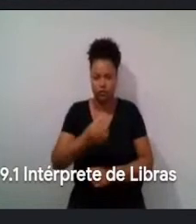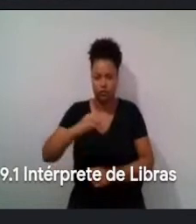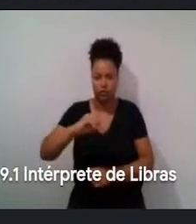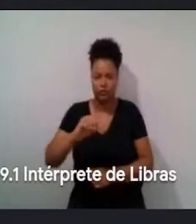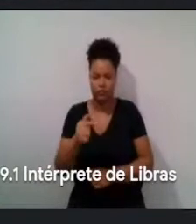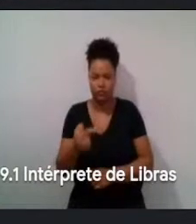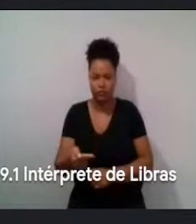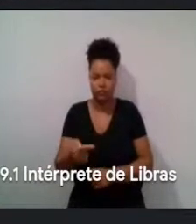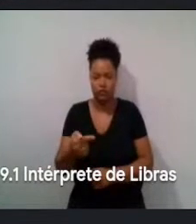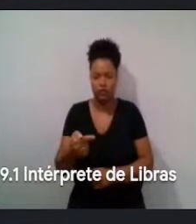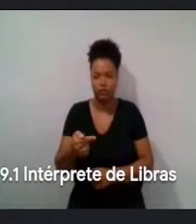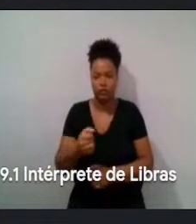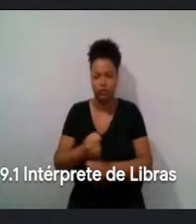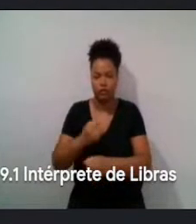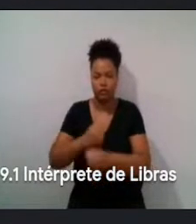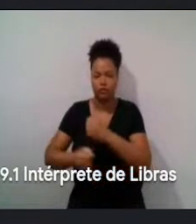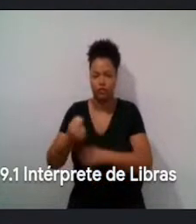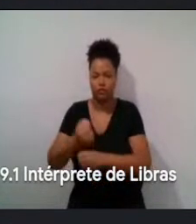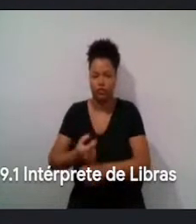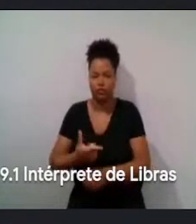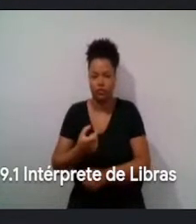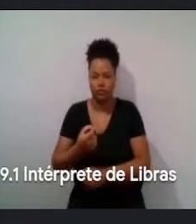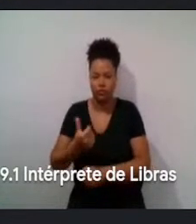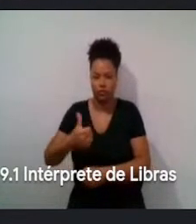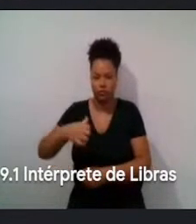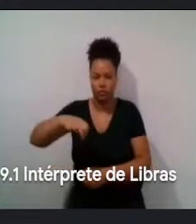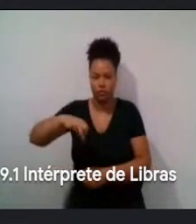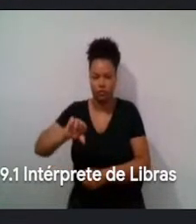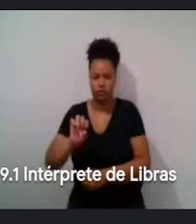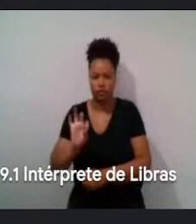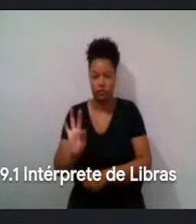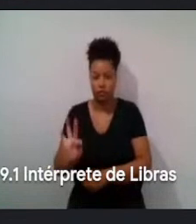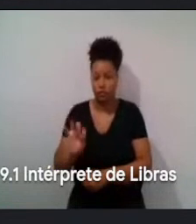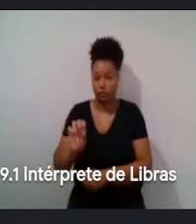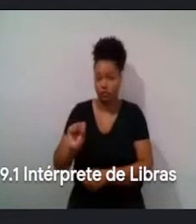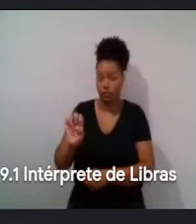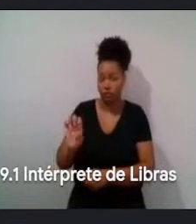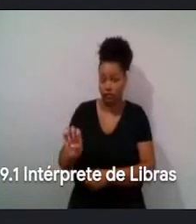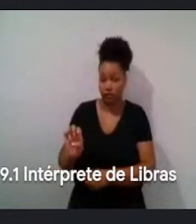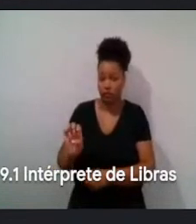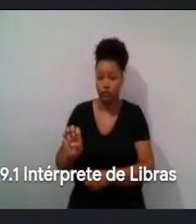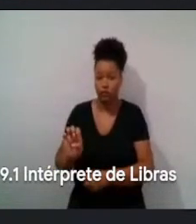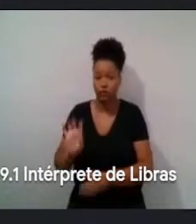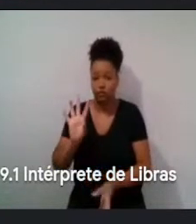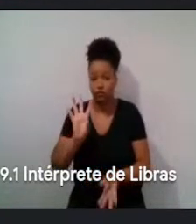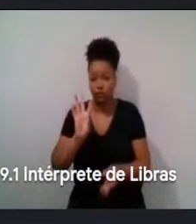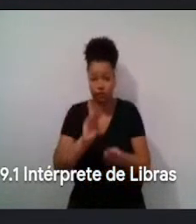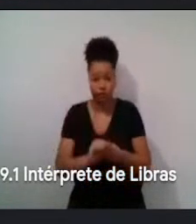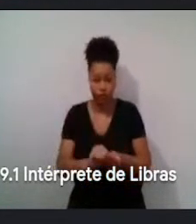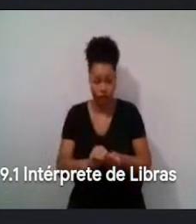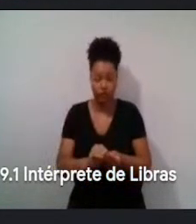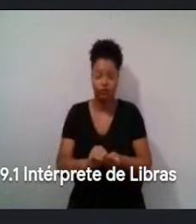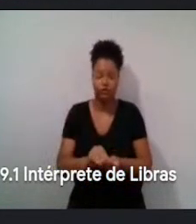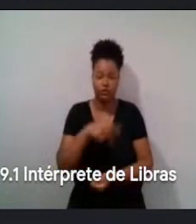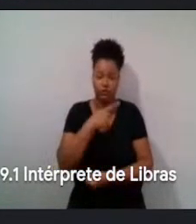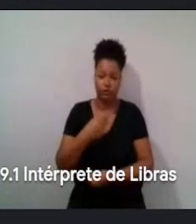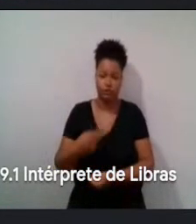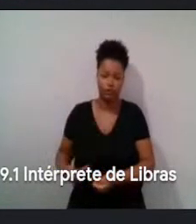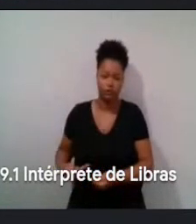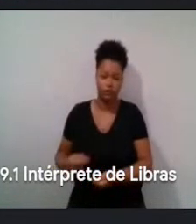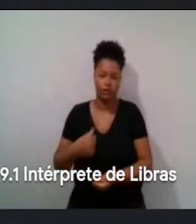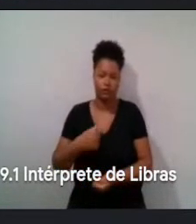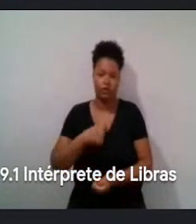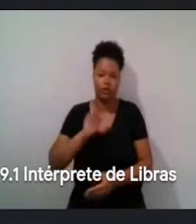23.607 de 2019 do TSE. Em conclusão, senhor presidente,